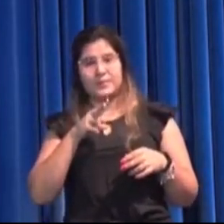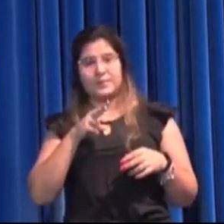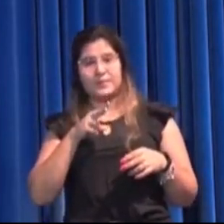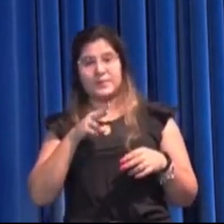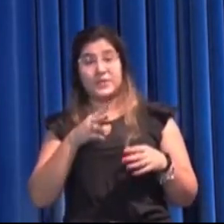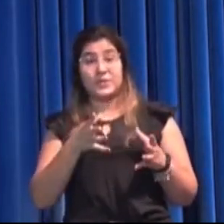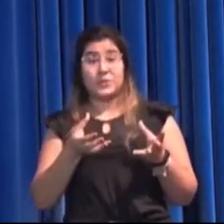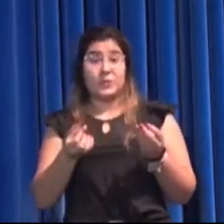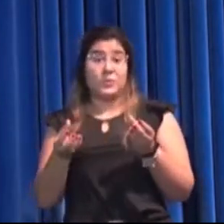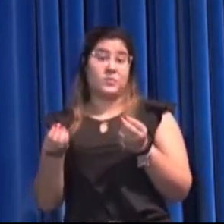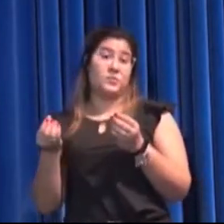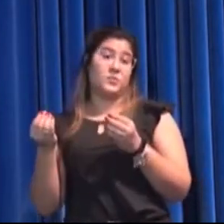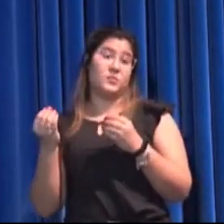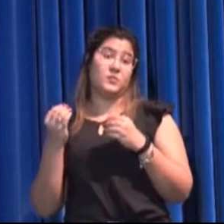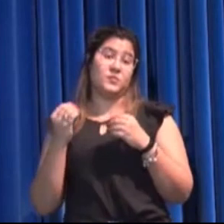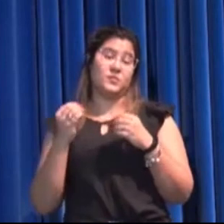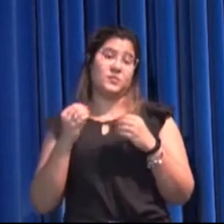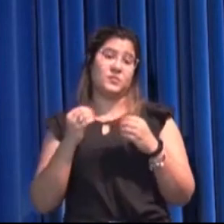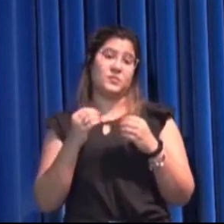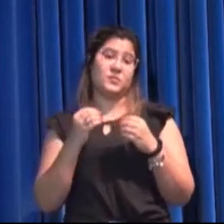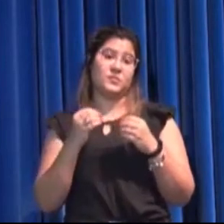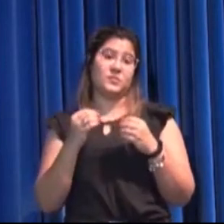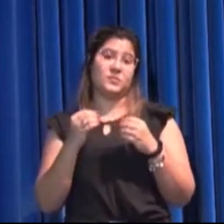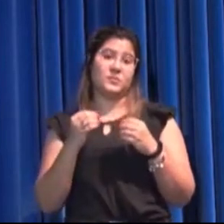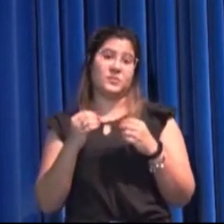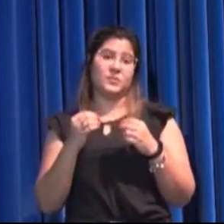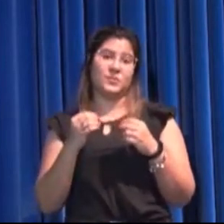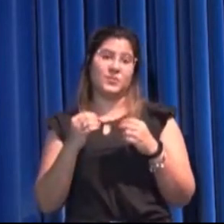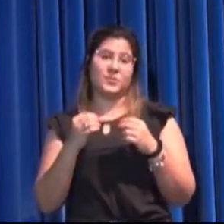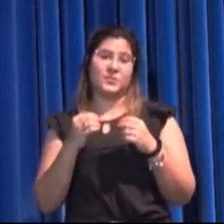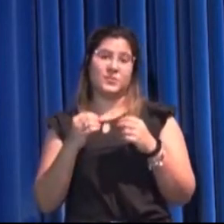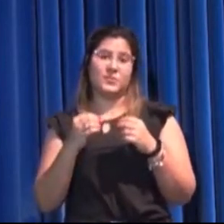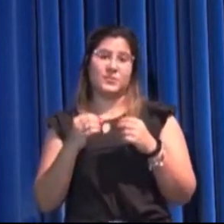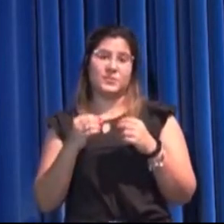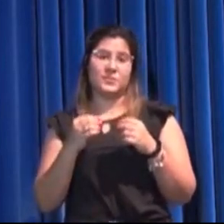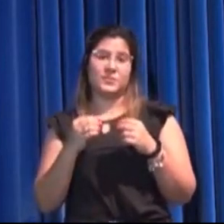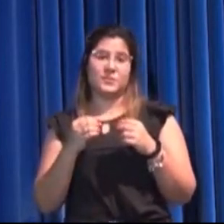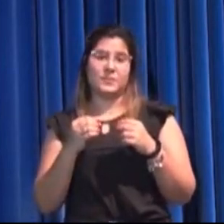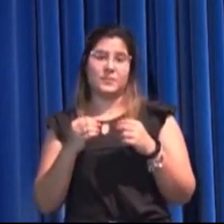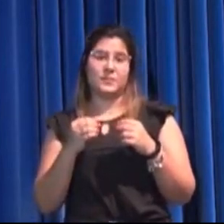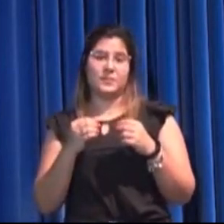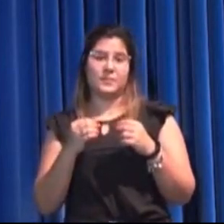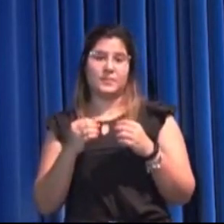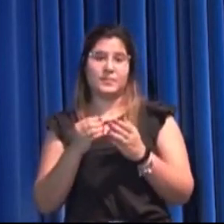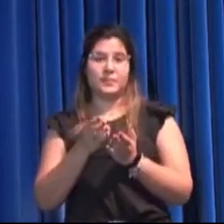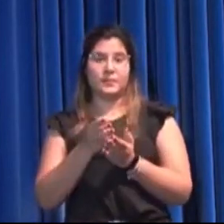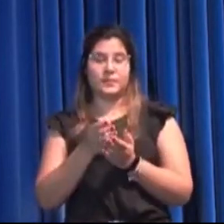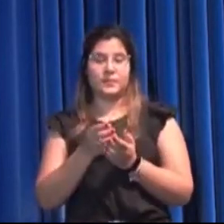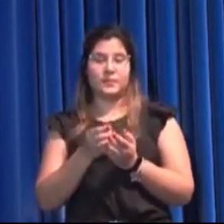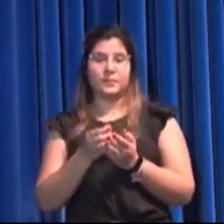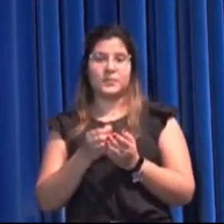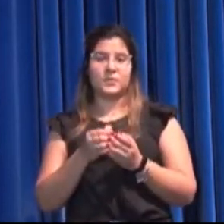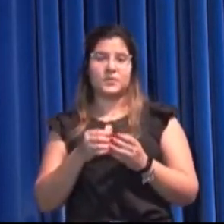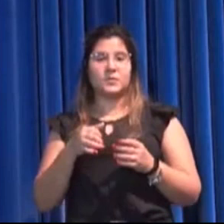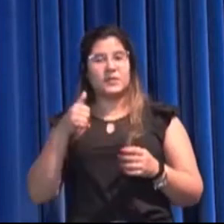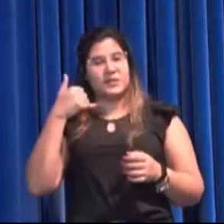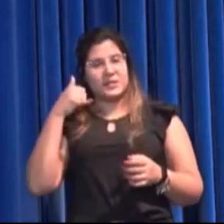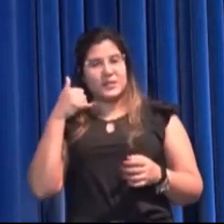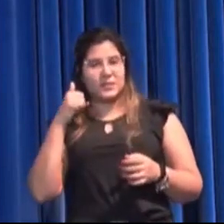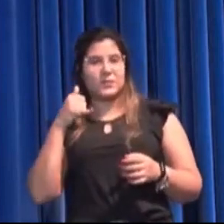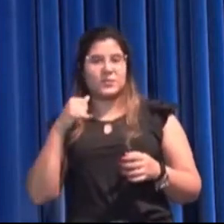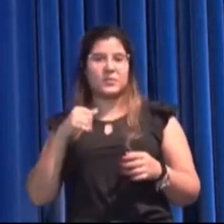nesses muitos instrumentos e ferramentas de comunicação, que muita gente quer trazer